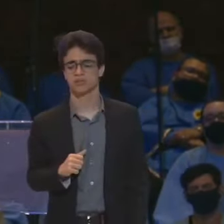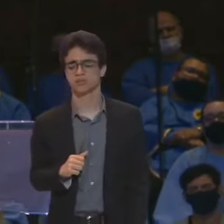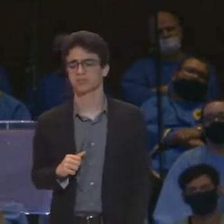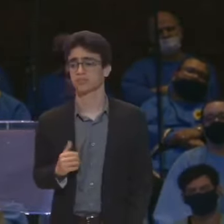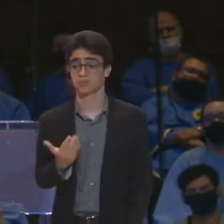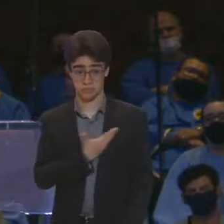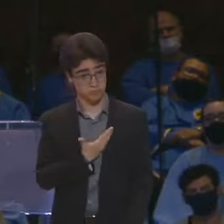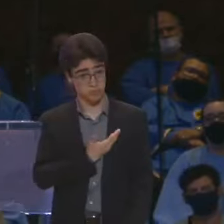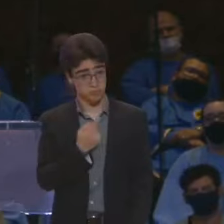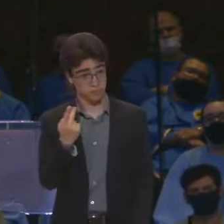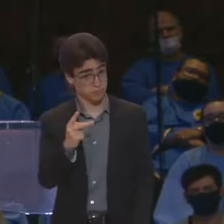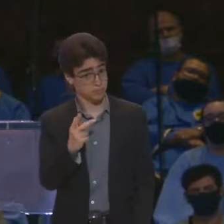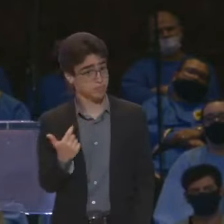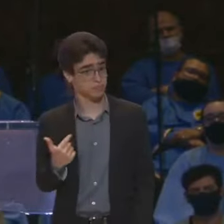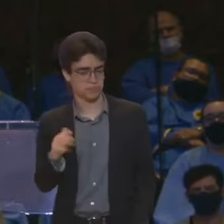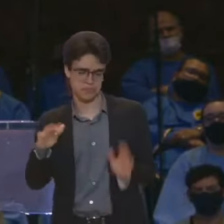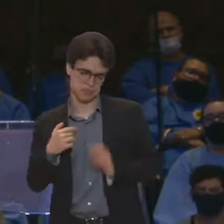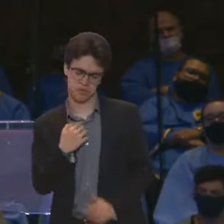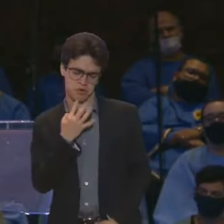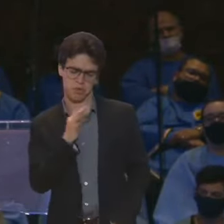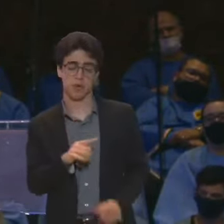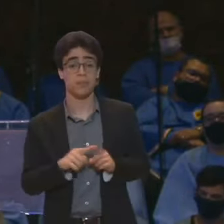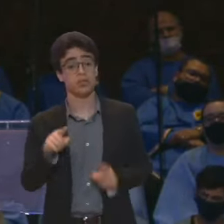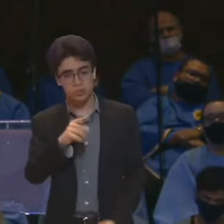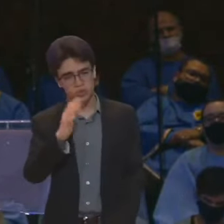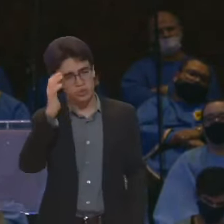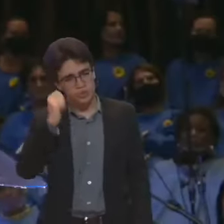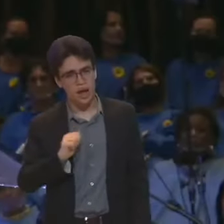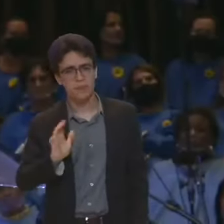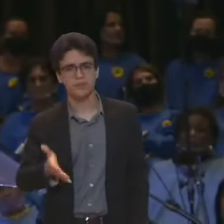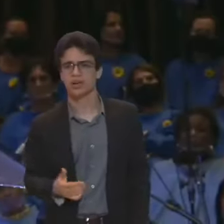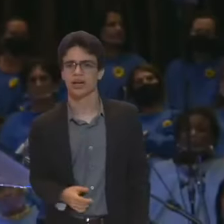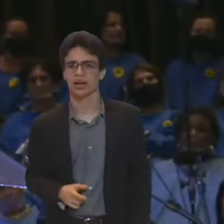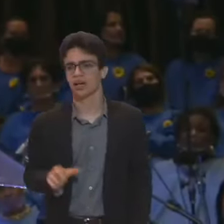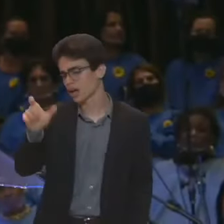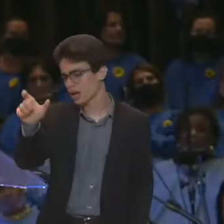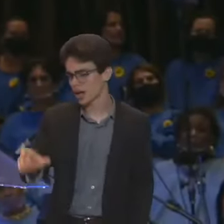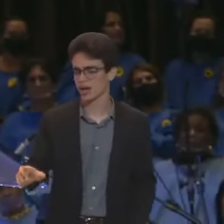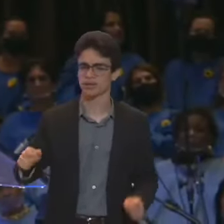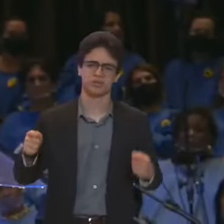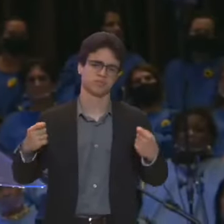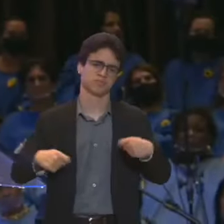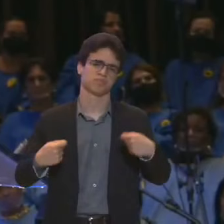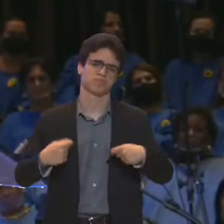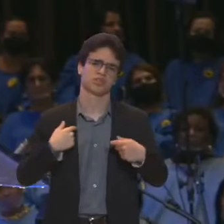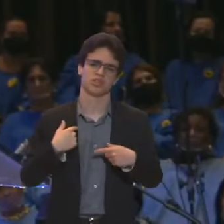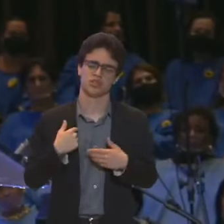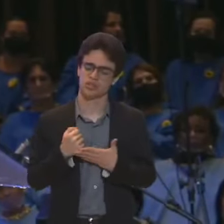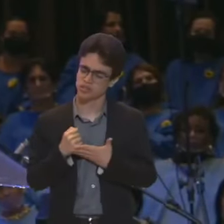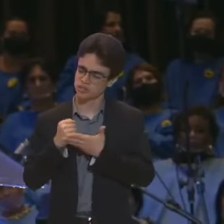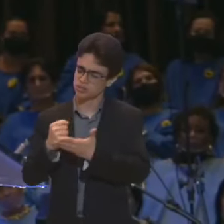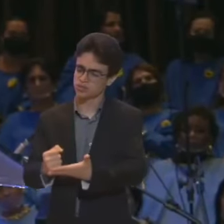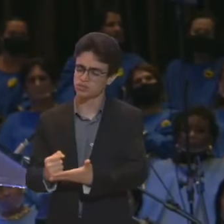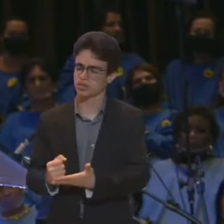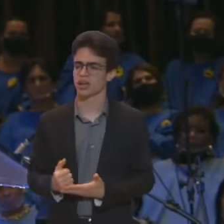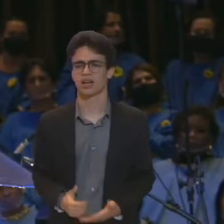amigo seu. Eu não posso não conhecer, mas você sabe quem é, que está precisando de um ombro de